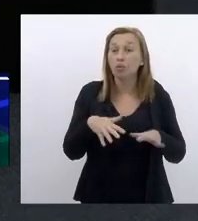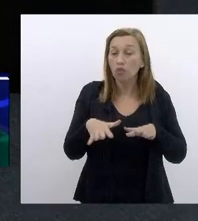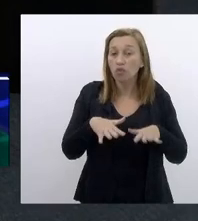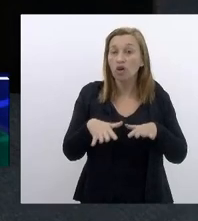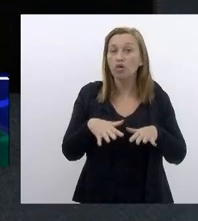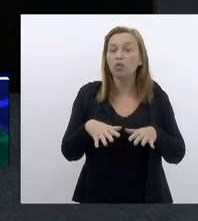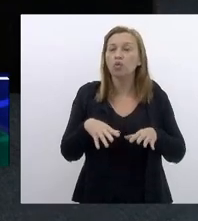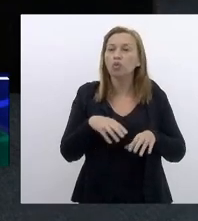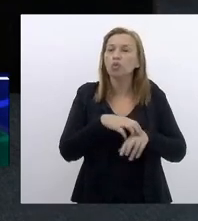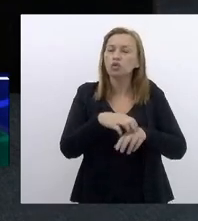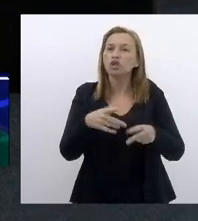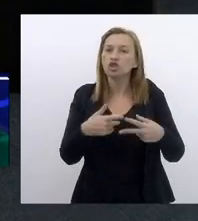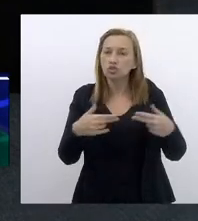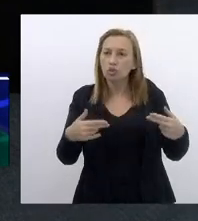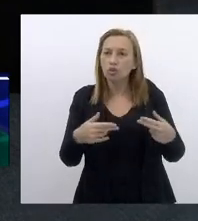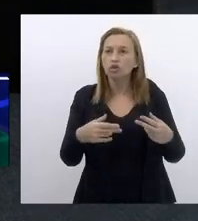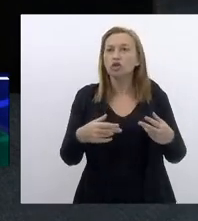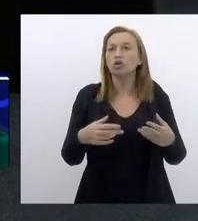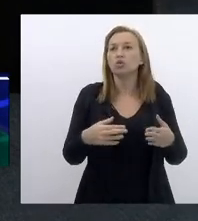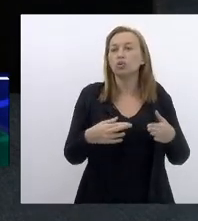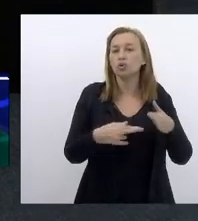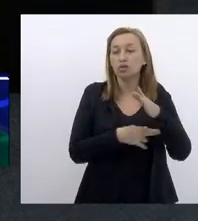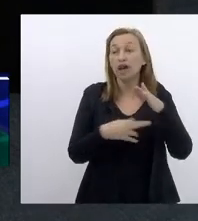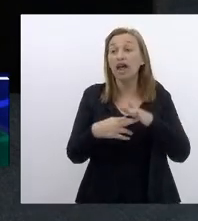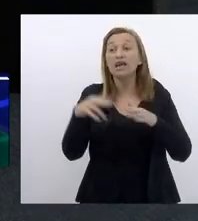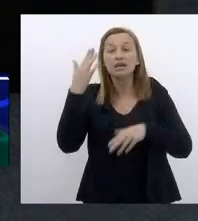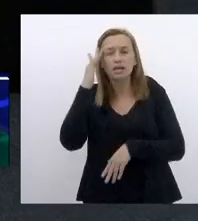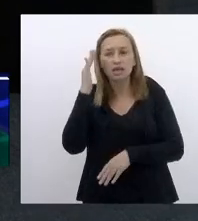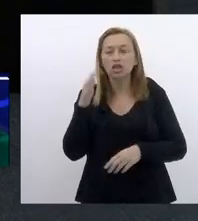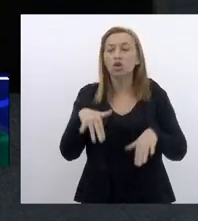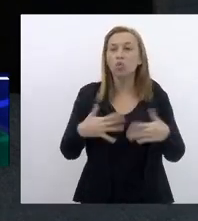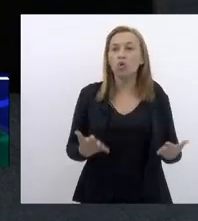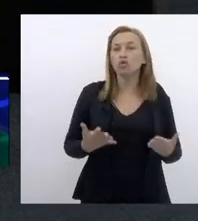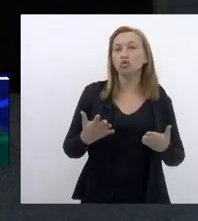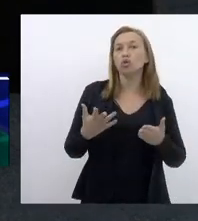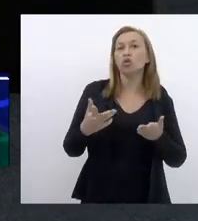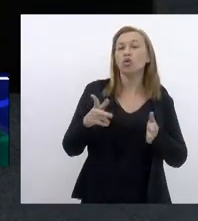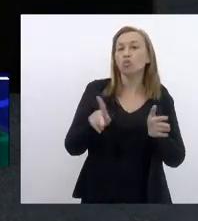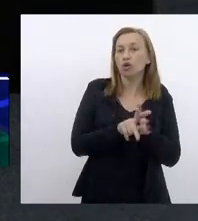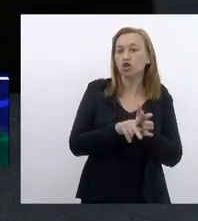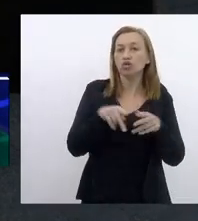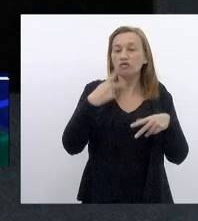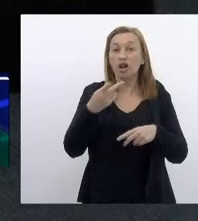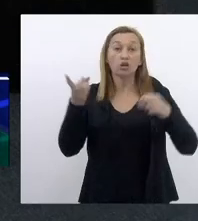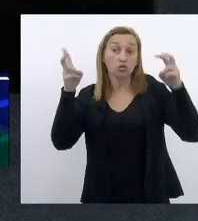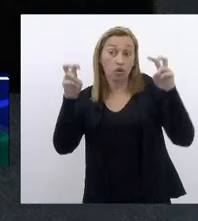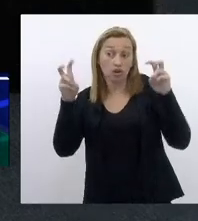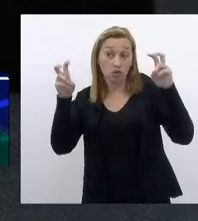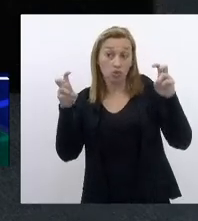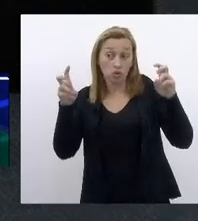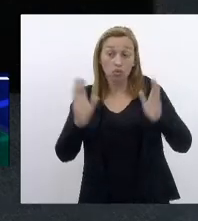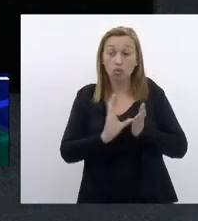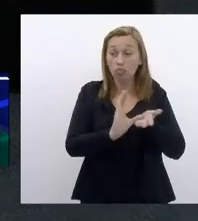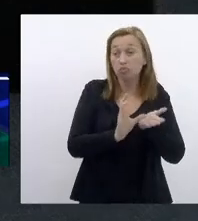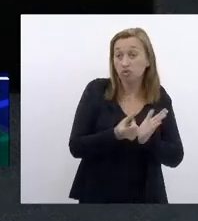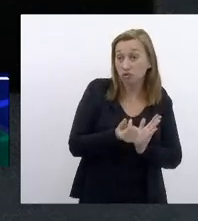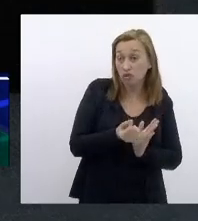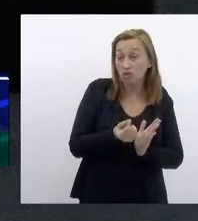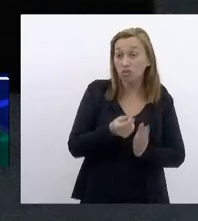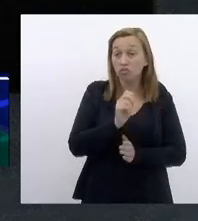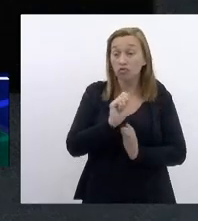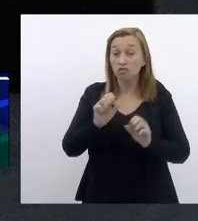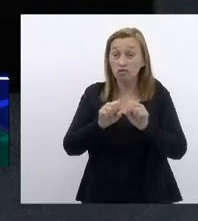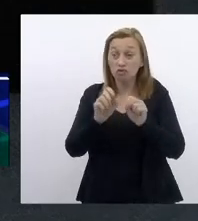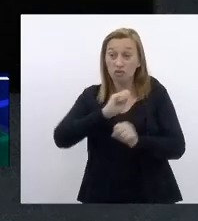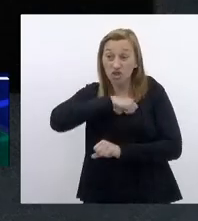o transporte rodoviário, entendo que quando o projeto aborda a questão, né, dos benefícios fiscais, né,